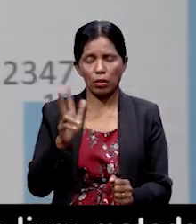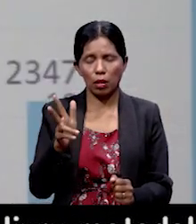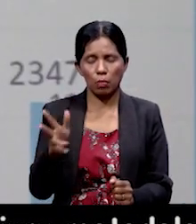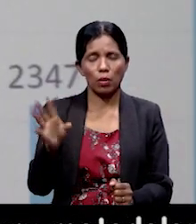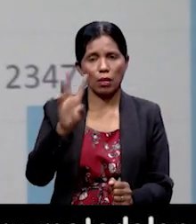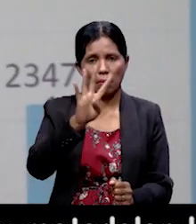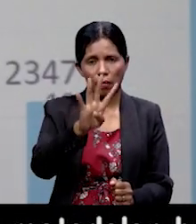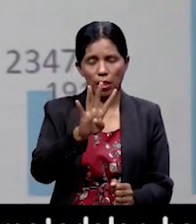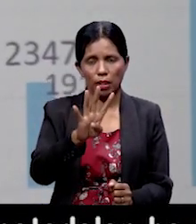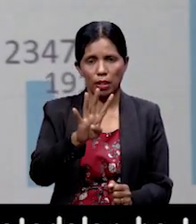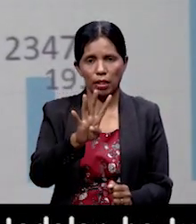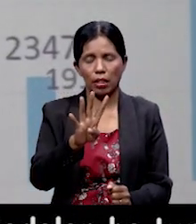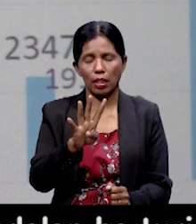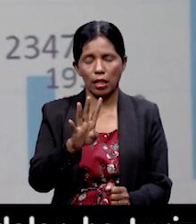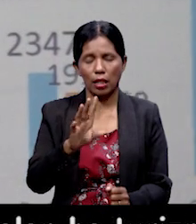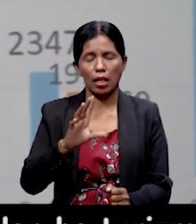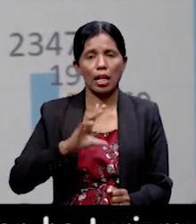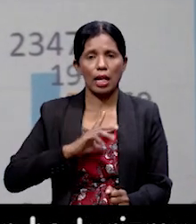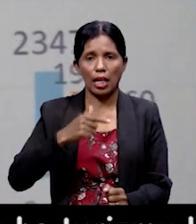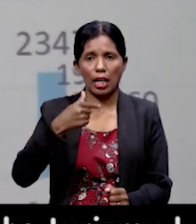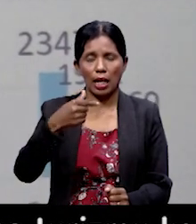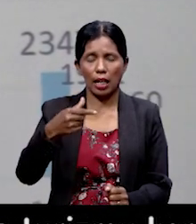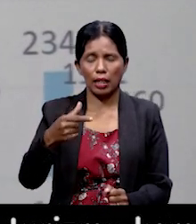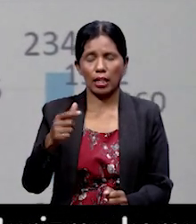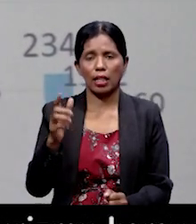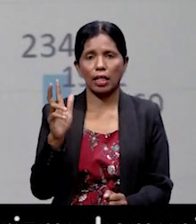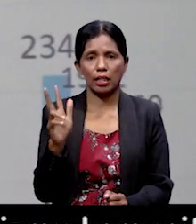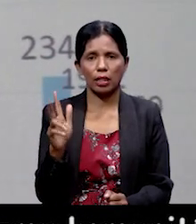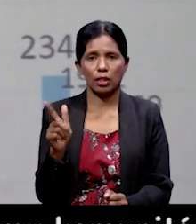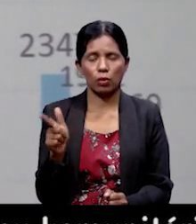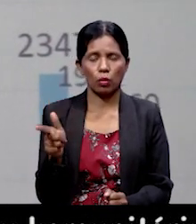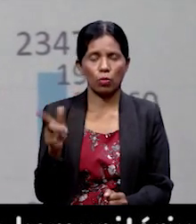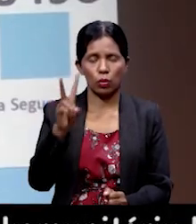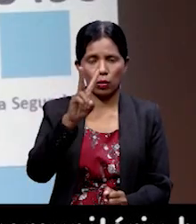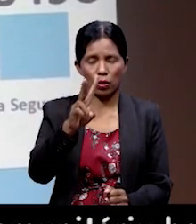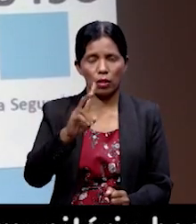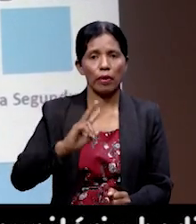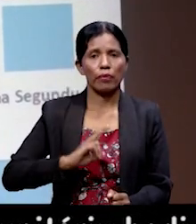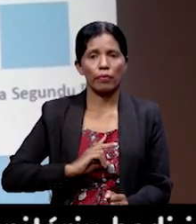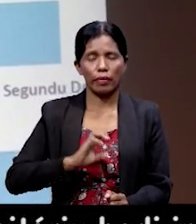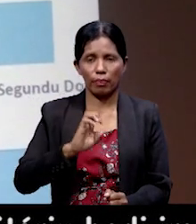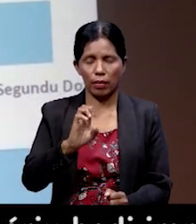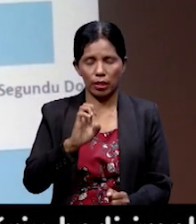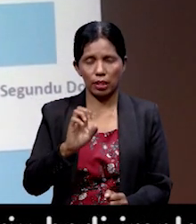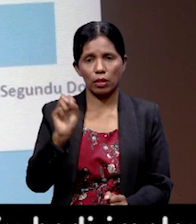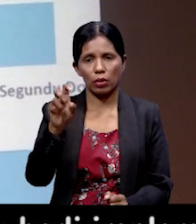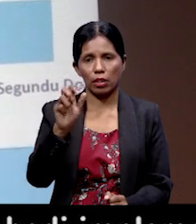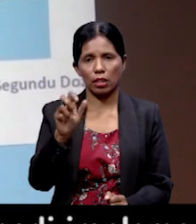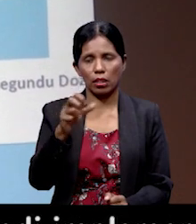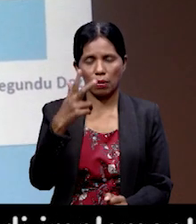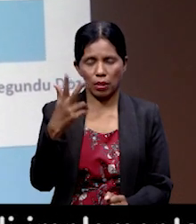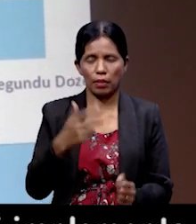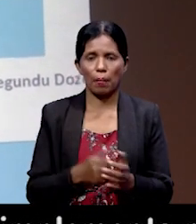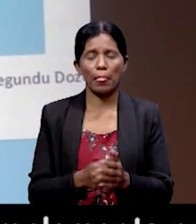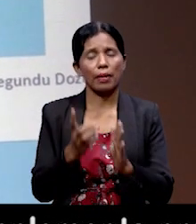Laga tolu nulu resin ida bagia rua nulu resin rua nove masi sanulu resin tolu dadus nebe husi centro integrado